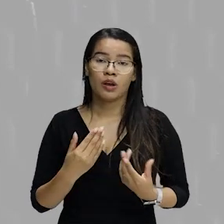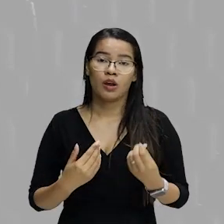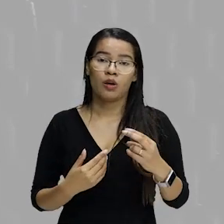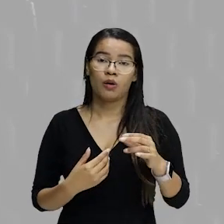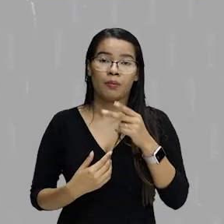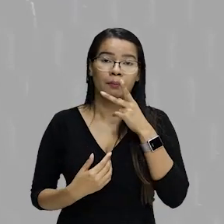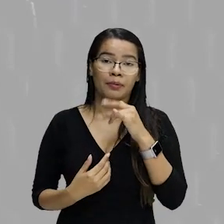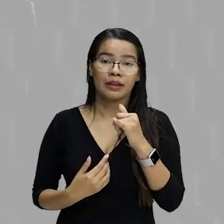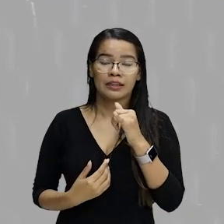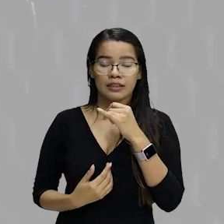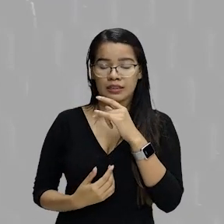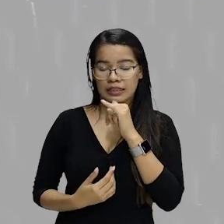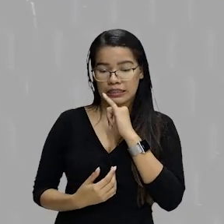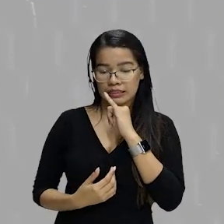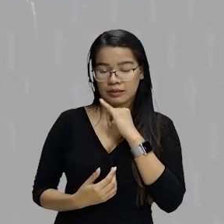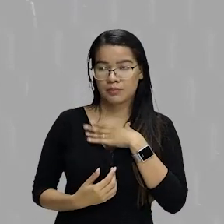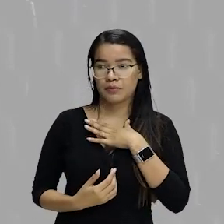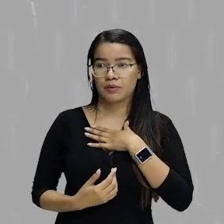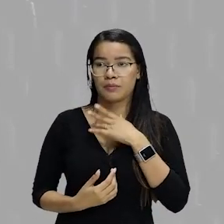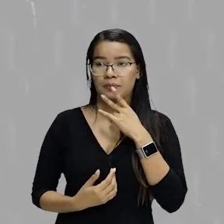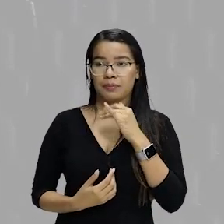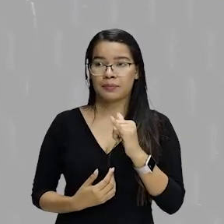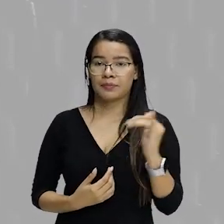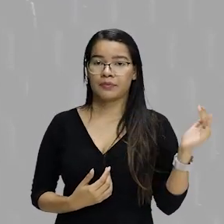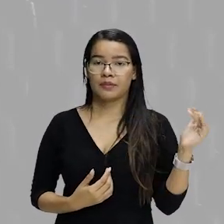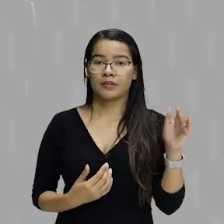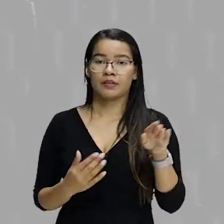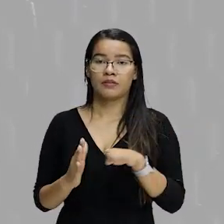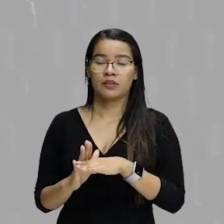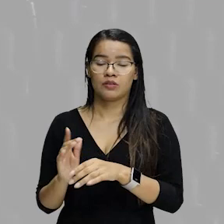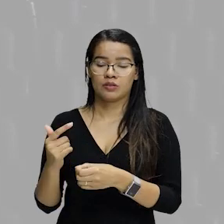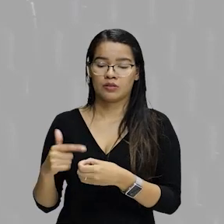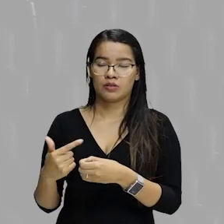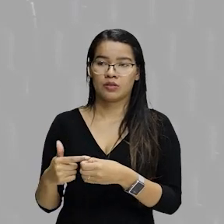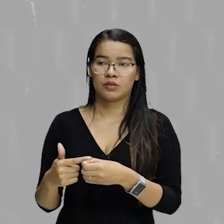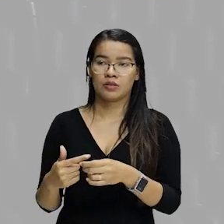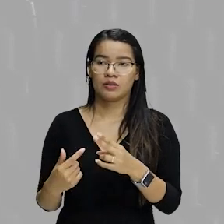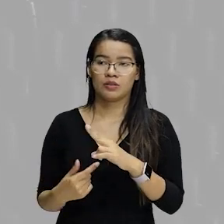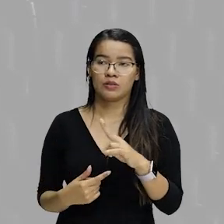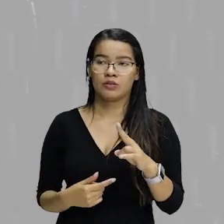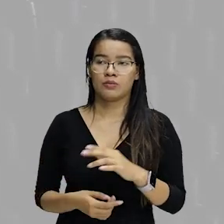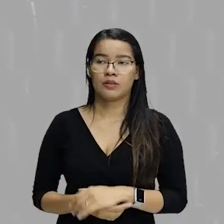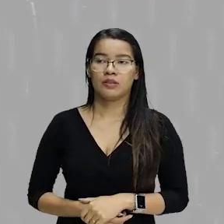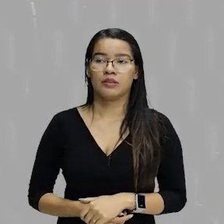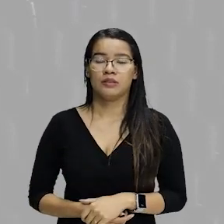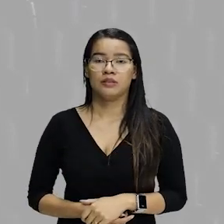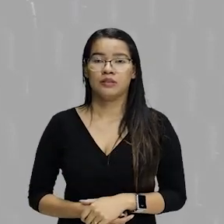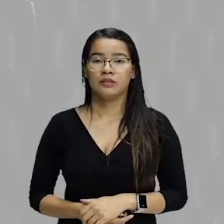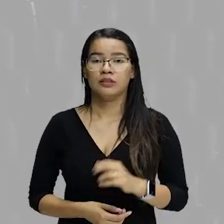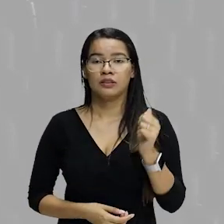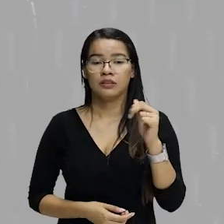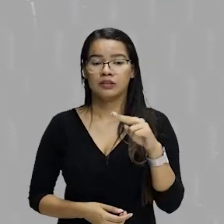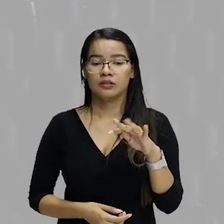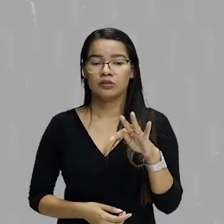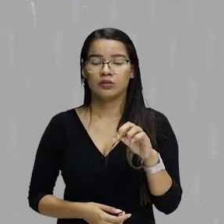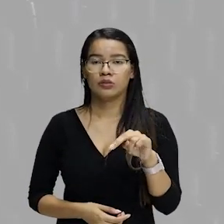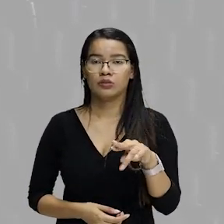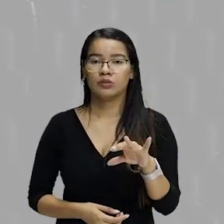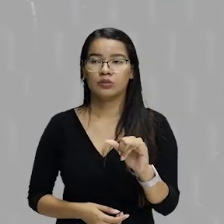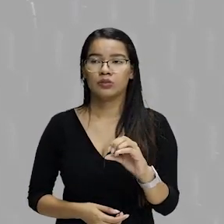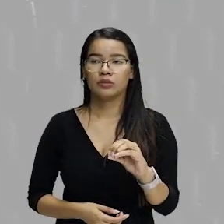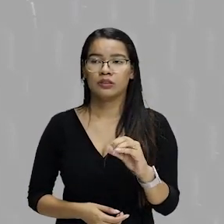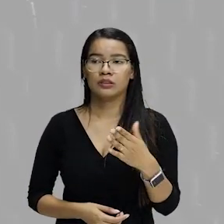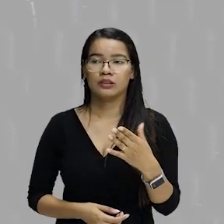O meu pai, por exemplo, veio do interior e aí ele era chamado, né, meu pai já é falecido, Antônio da